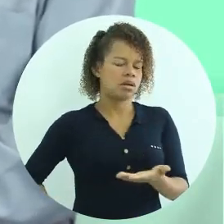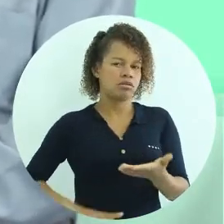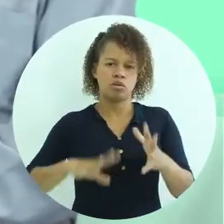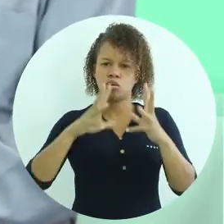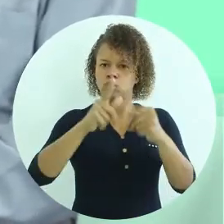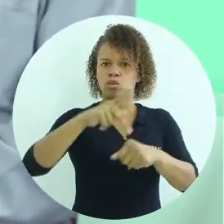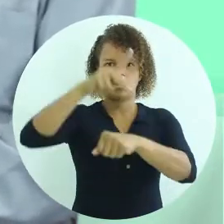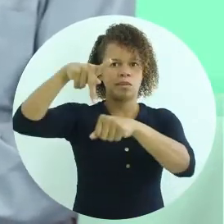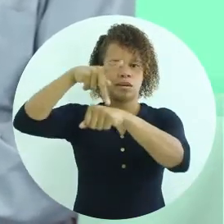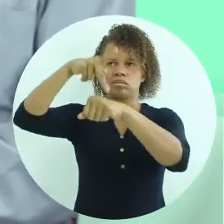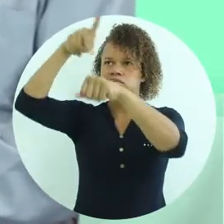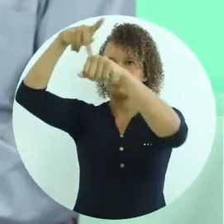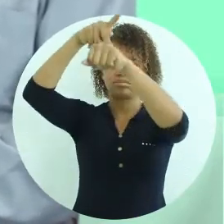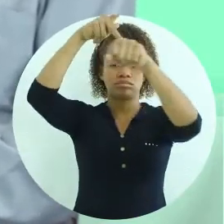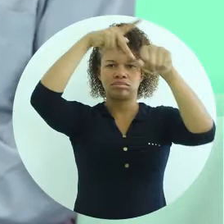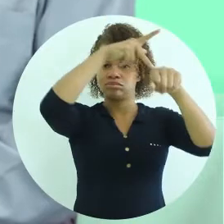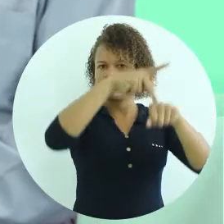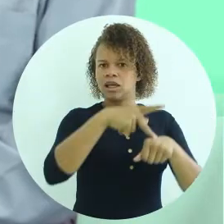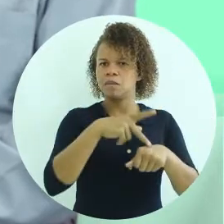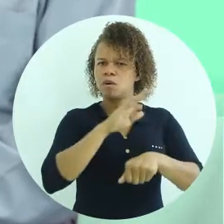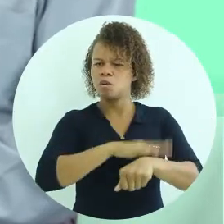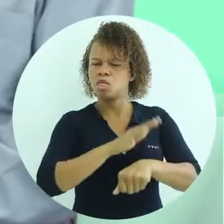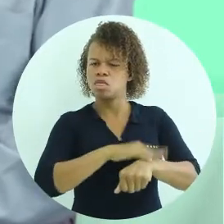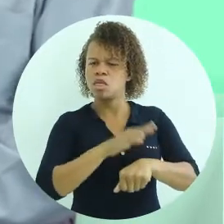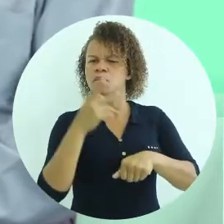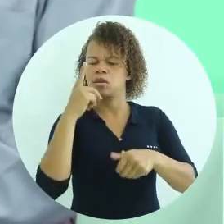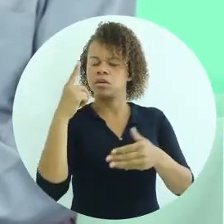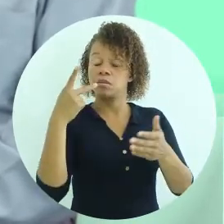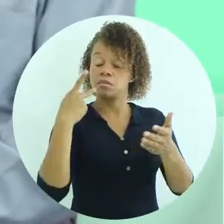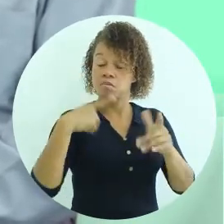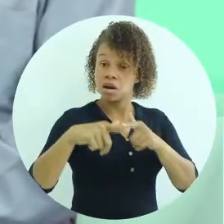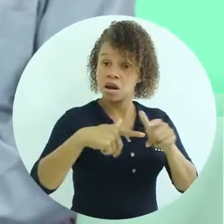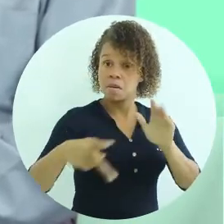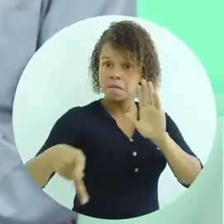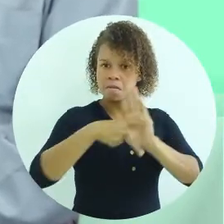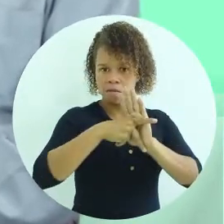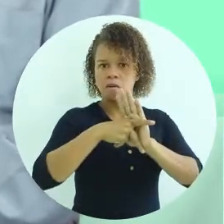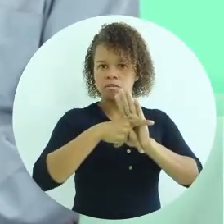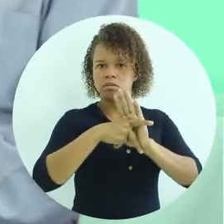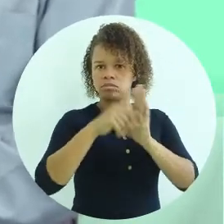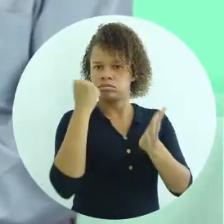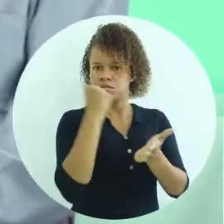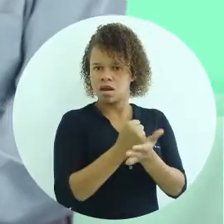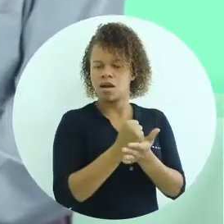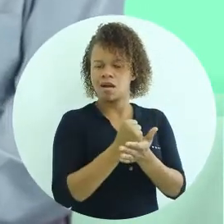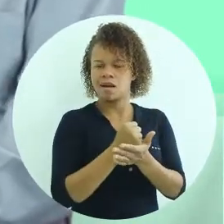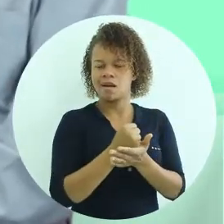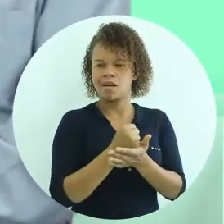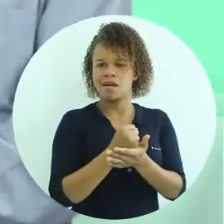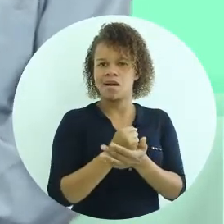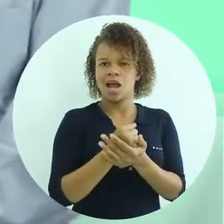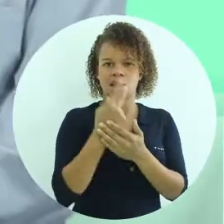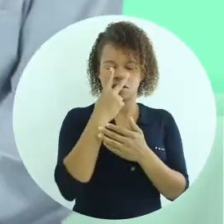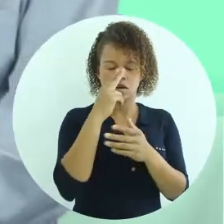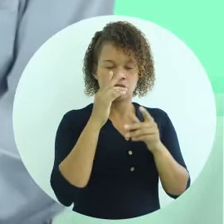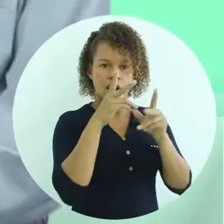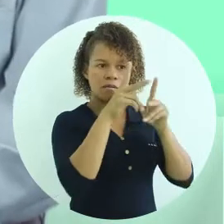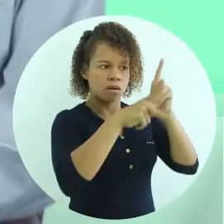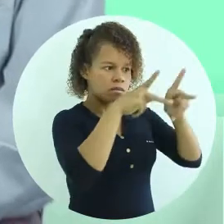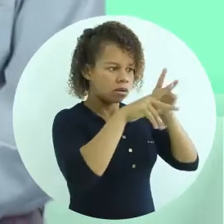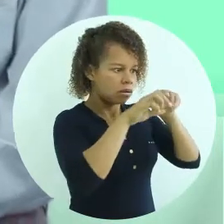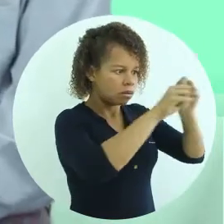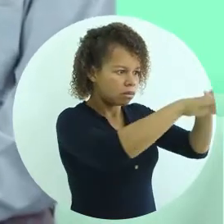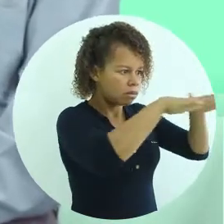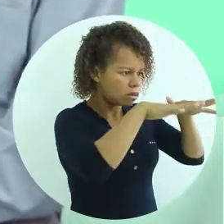nacional. E depois de um tempo eu comecei a trabalhar também com a marca própria para atingir um público que não tinha condições de